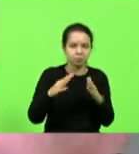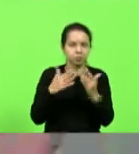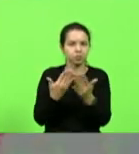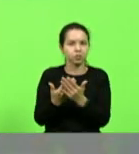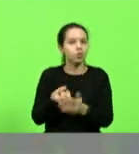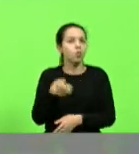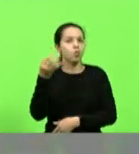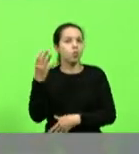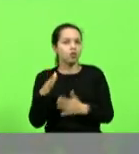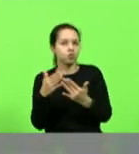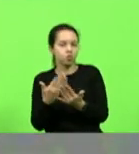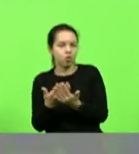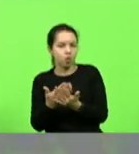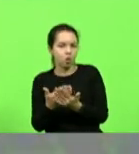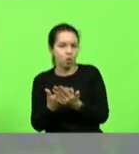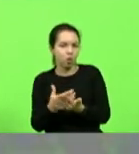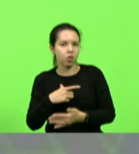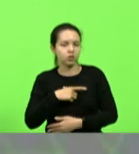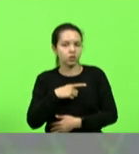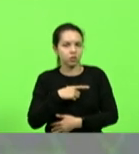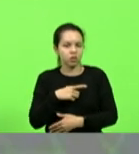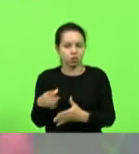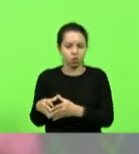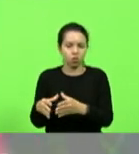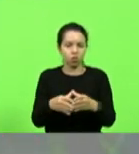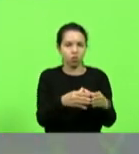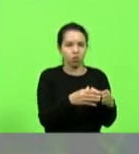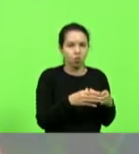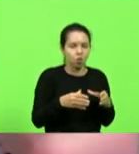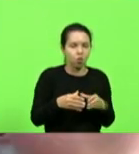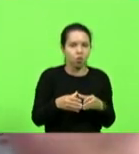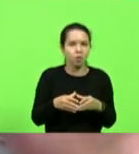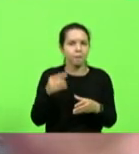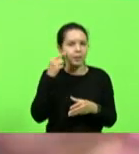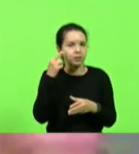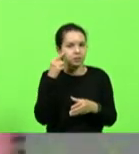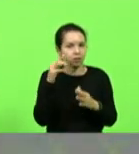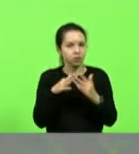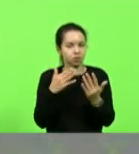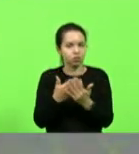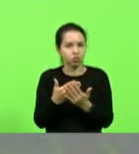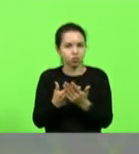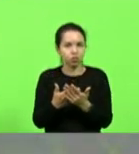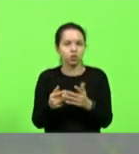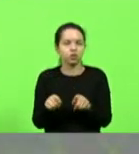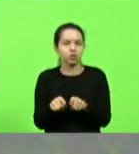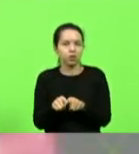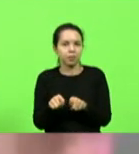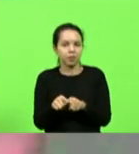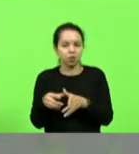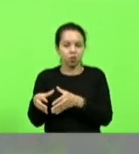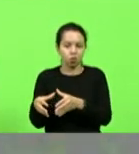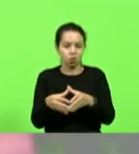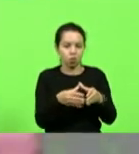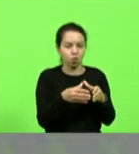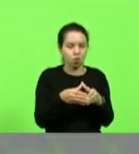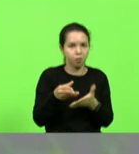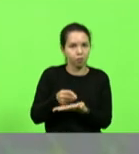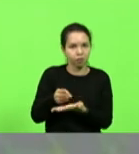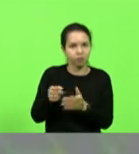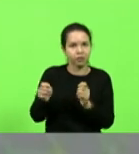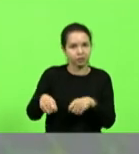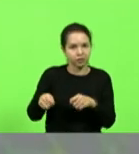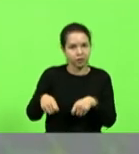escolas nós teríamos que ter uma equipe. Podemos pensar em equipes fixas e equipes volantes, né, que possam atender a